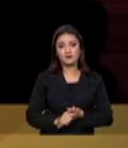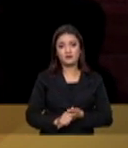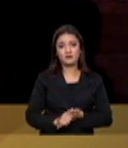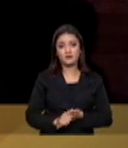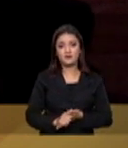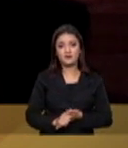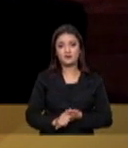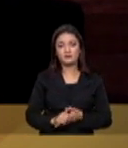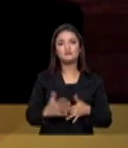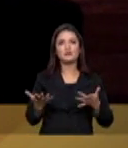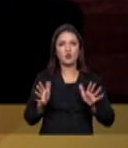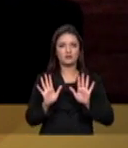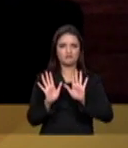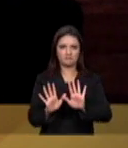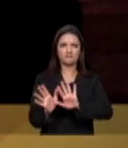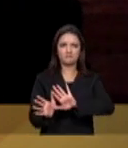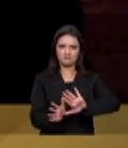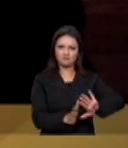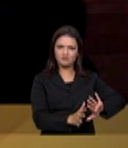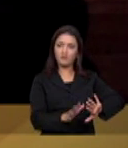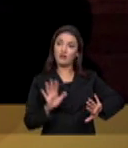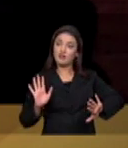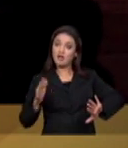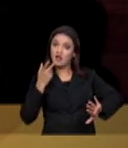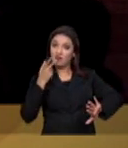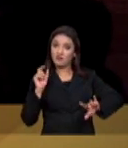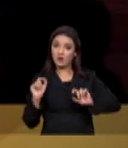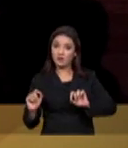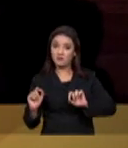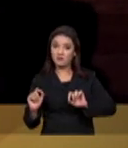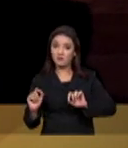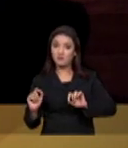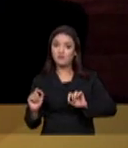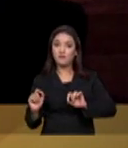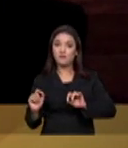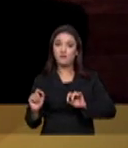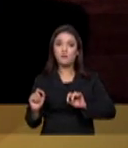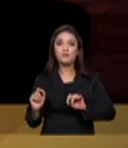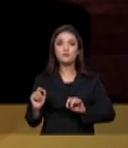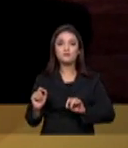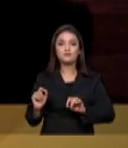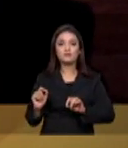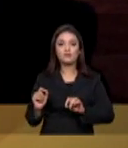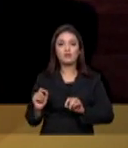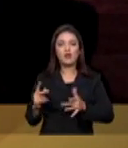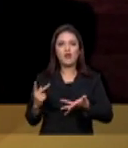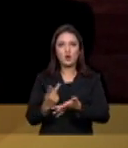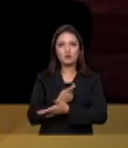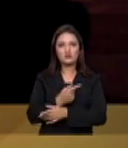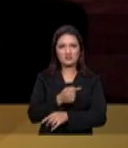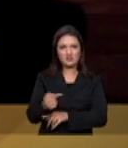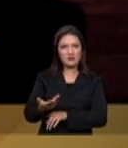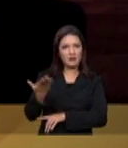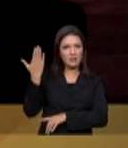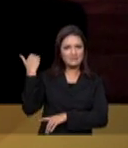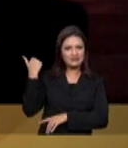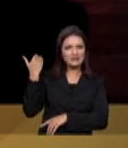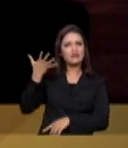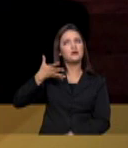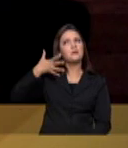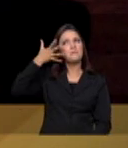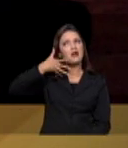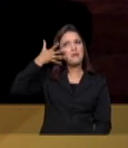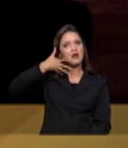parêntese seu presente para dizer que muitas das sustentações orais memoriais e